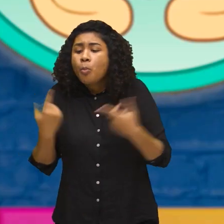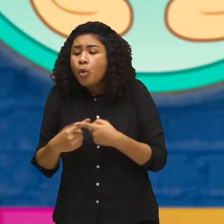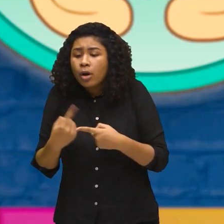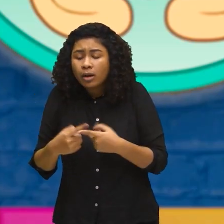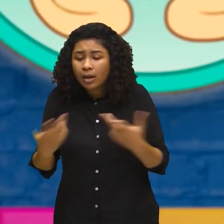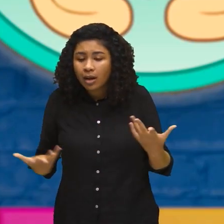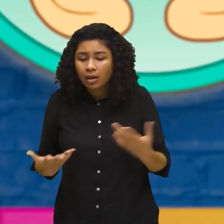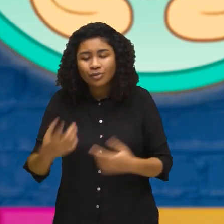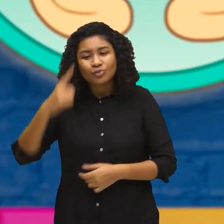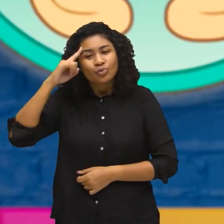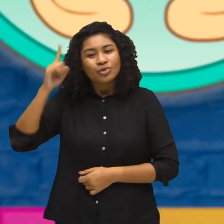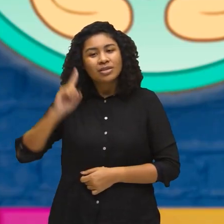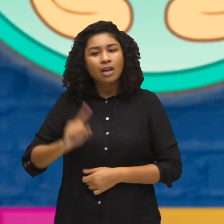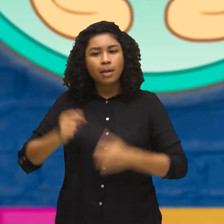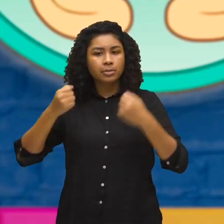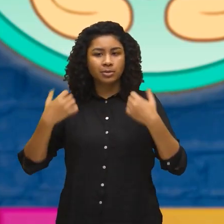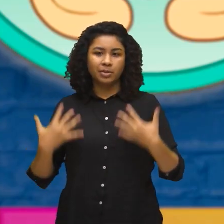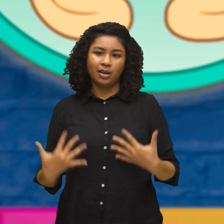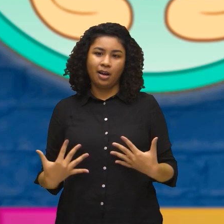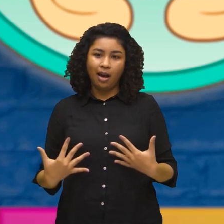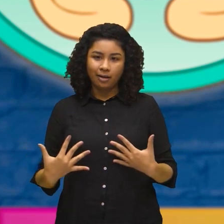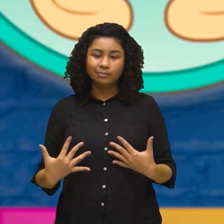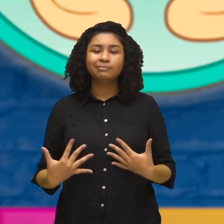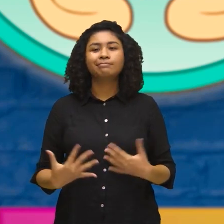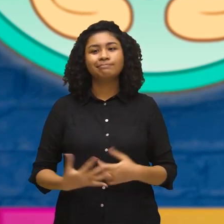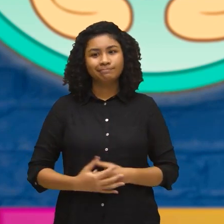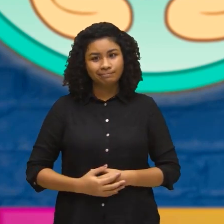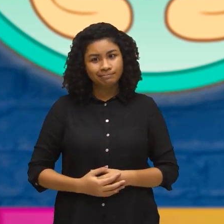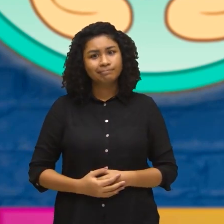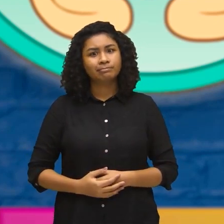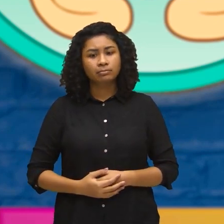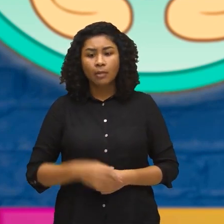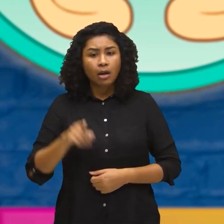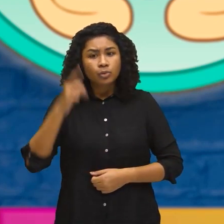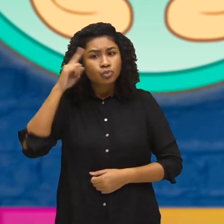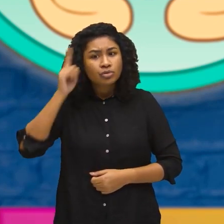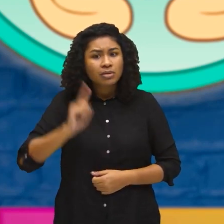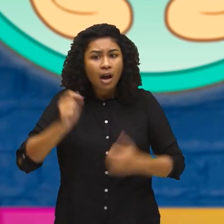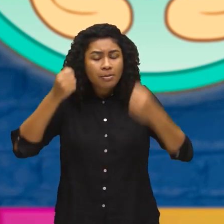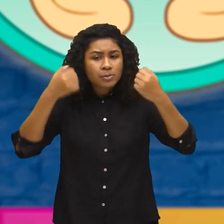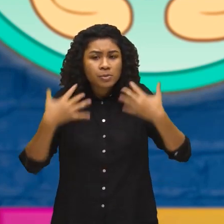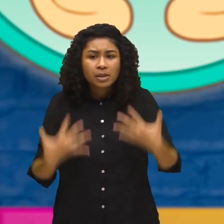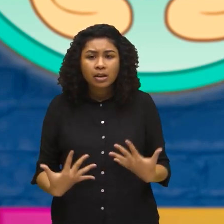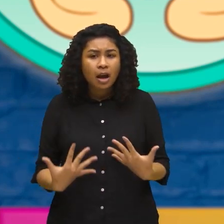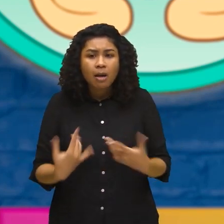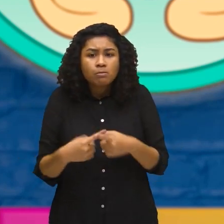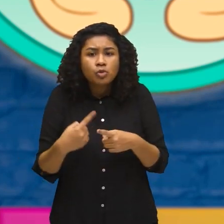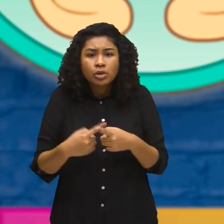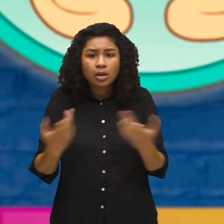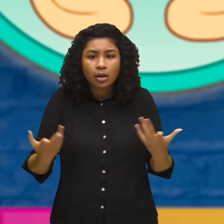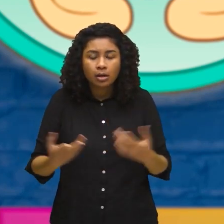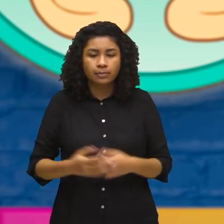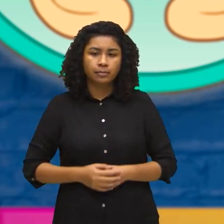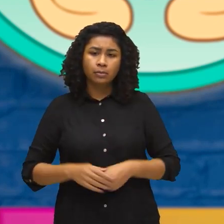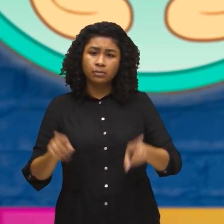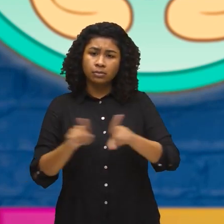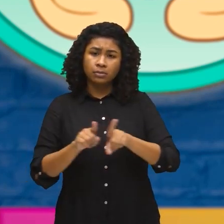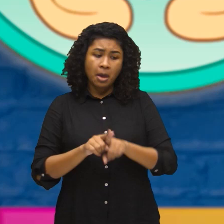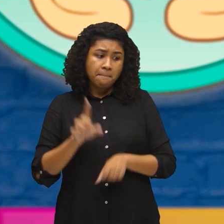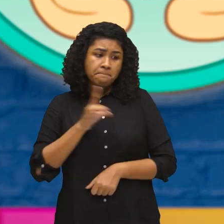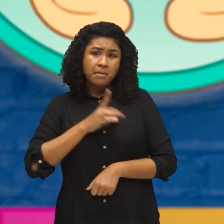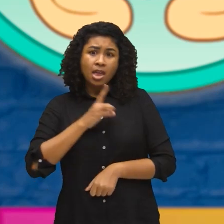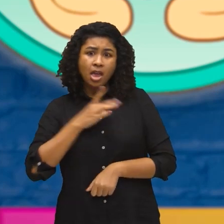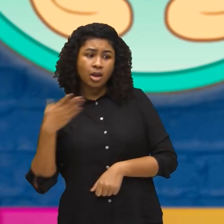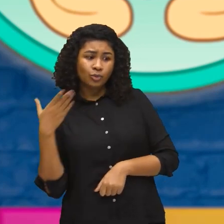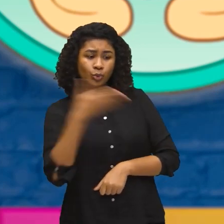Aí fica delicada a situação, porque ela não sabe explicar o motivo que está chorando e tem medo de ir à escola. Então, a